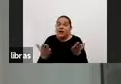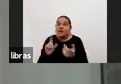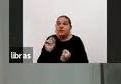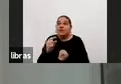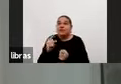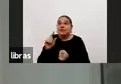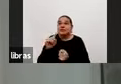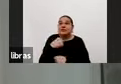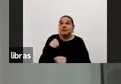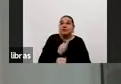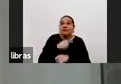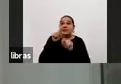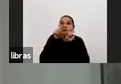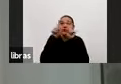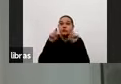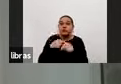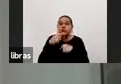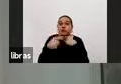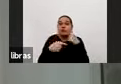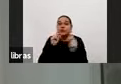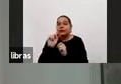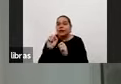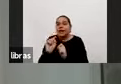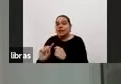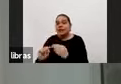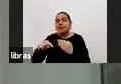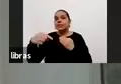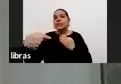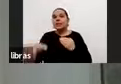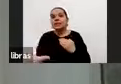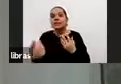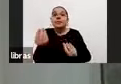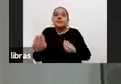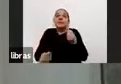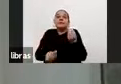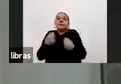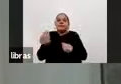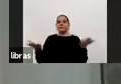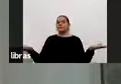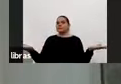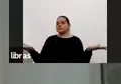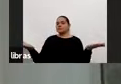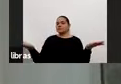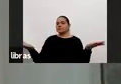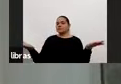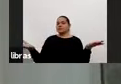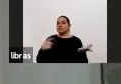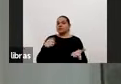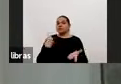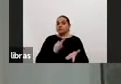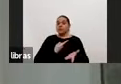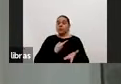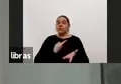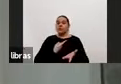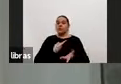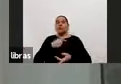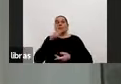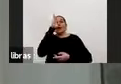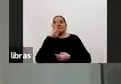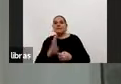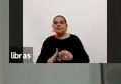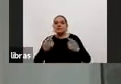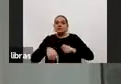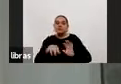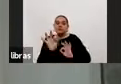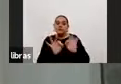que pensar também que o Brasil precisa ter um projeto que tenha o centro ali da sua atuação, a geração de postos de trabalho, a criação de